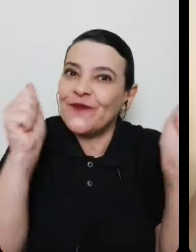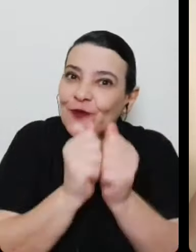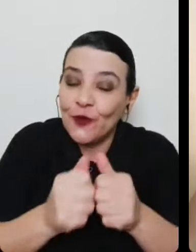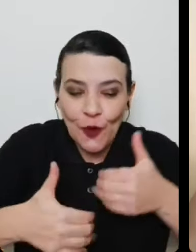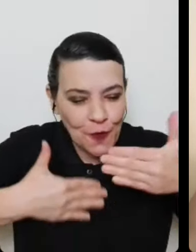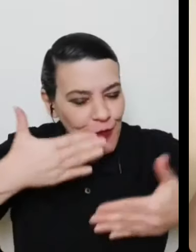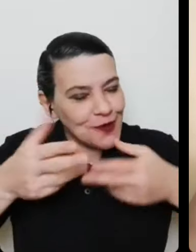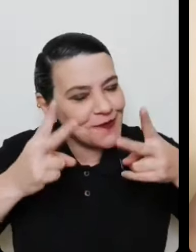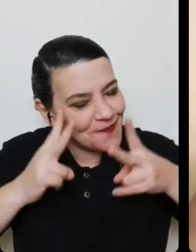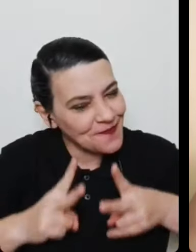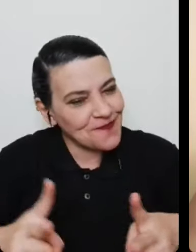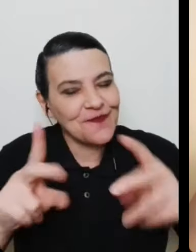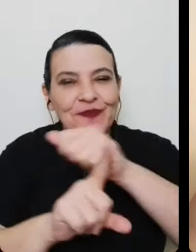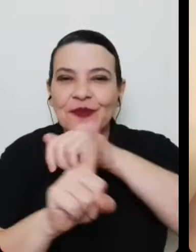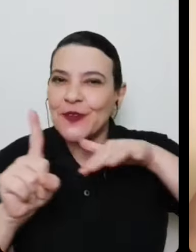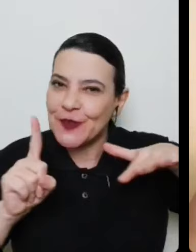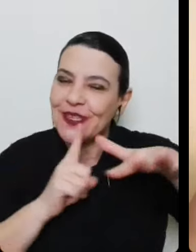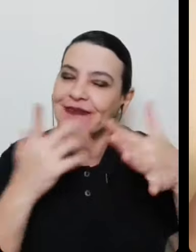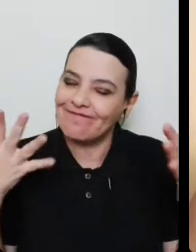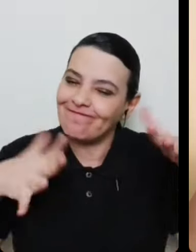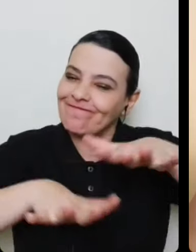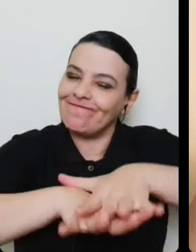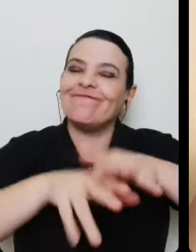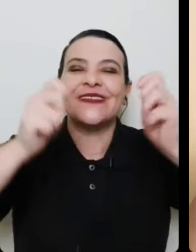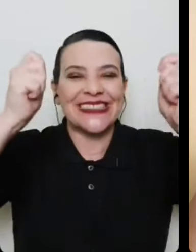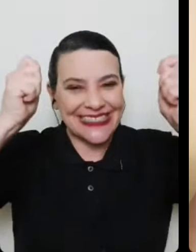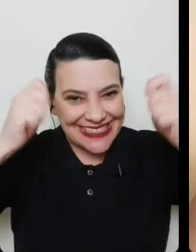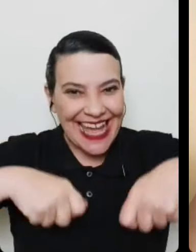gente viva uma sociedade mais inclusiva.